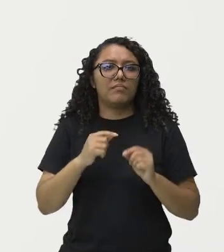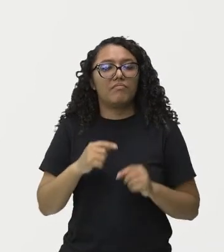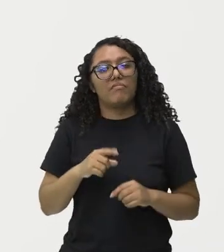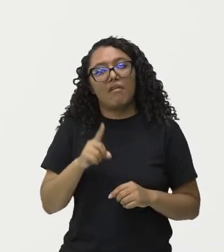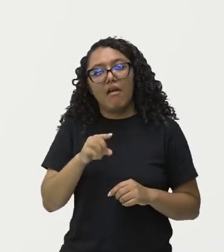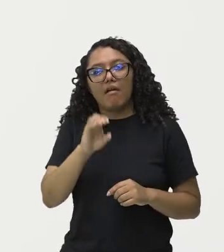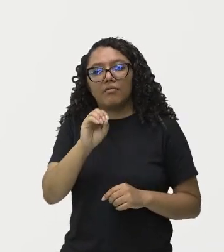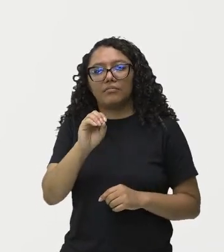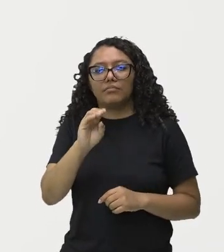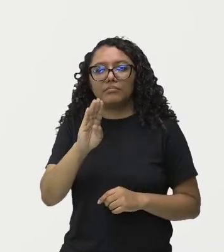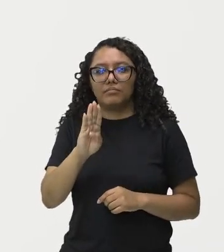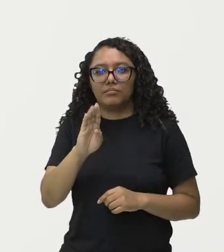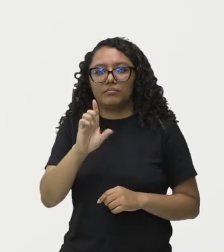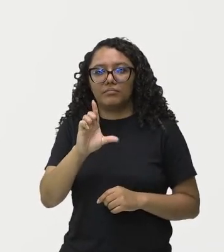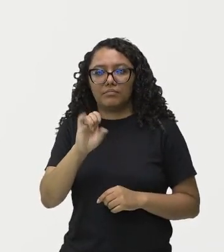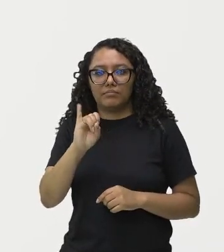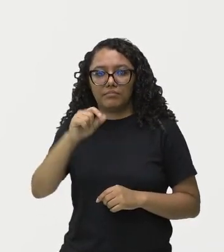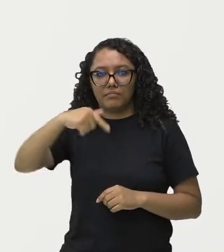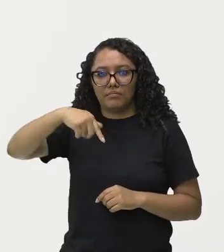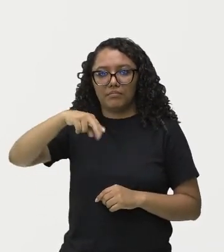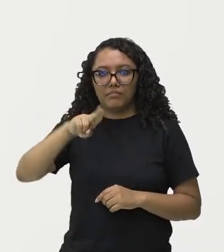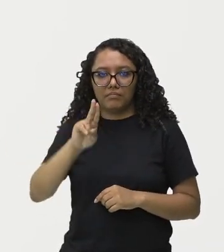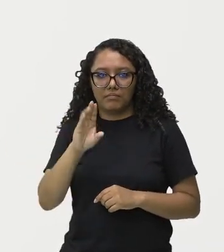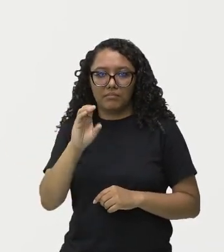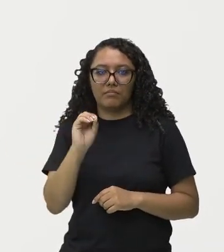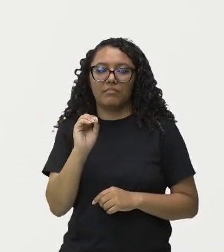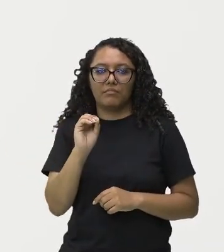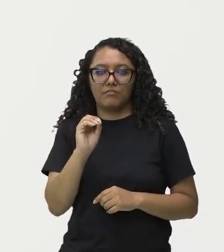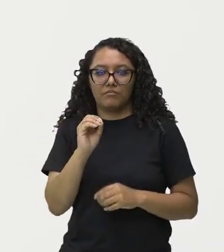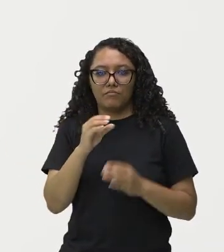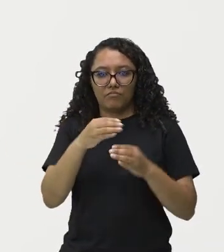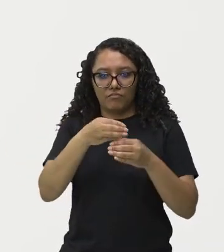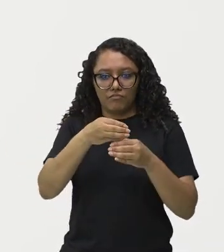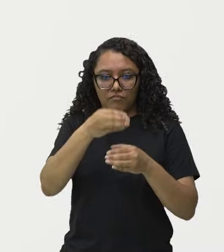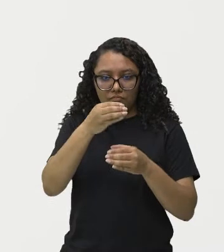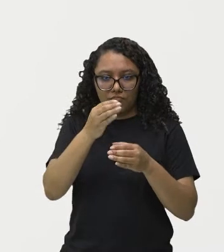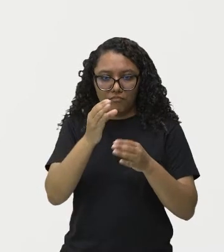oblíquo. Então, veja, cilindro oblíquo.